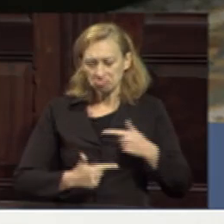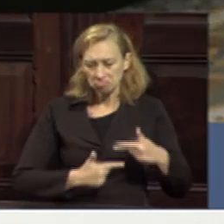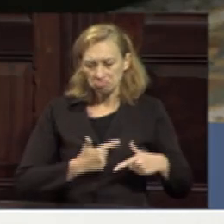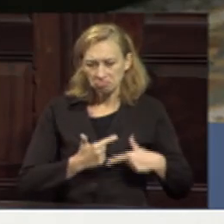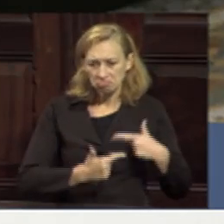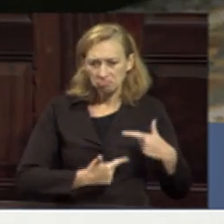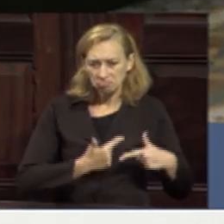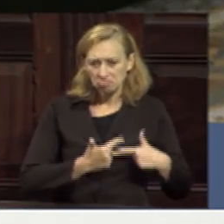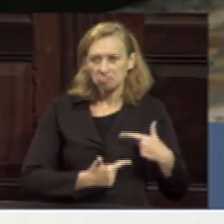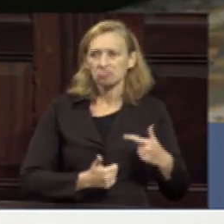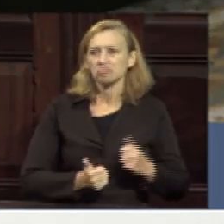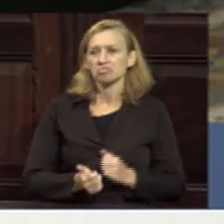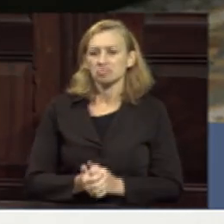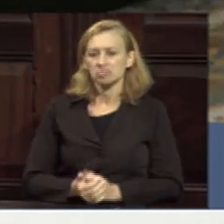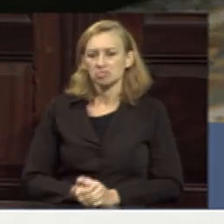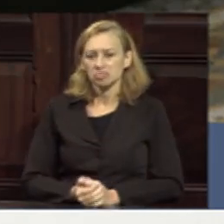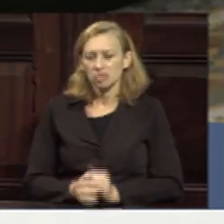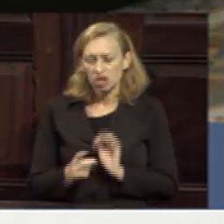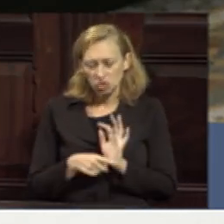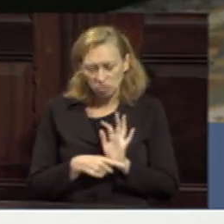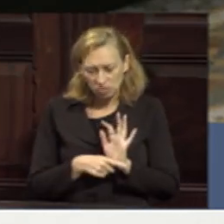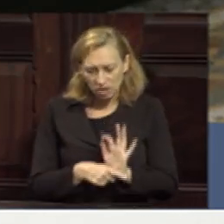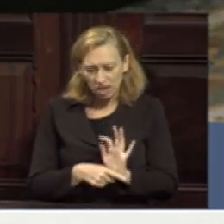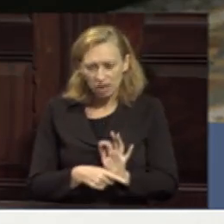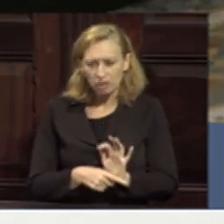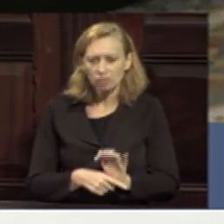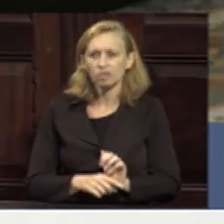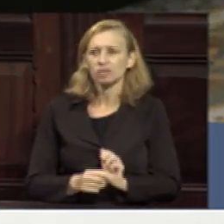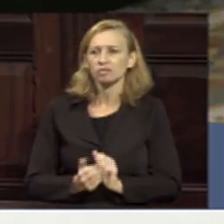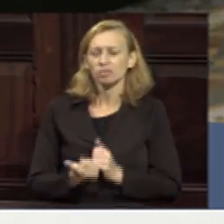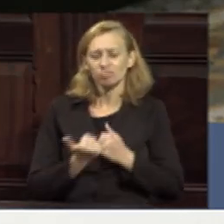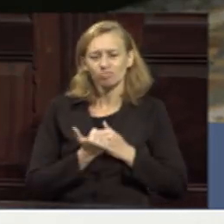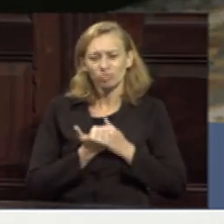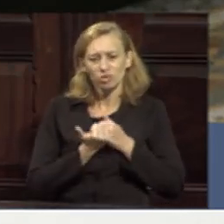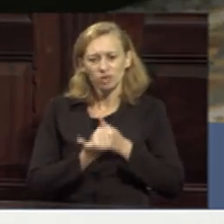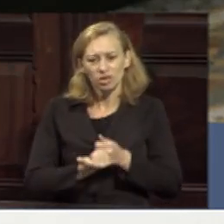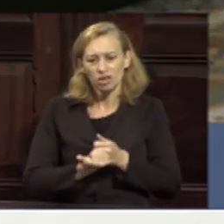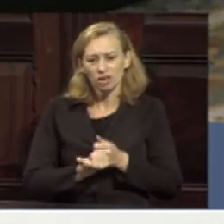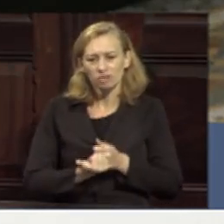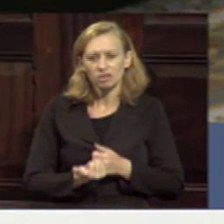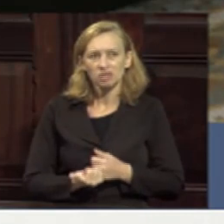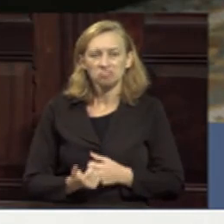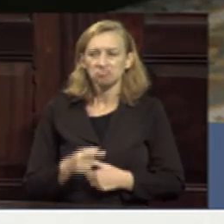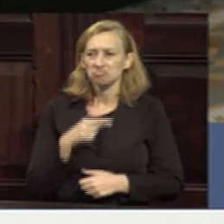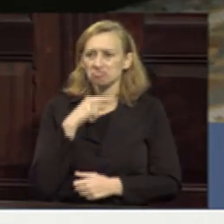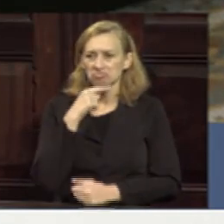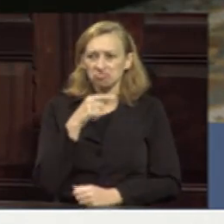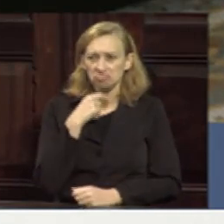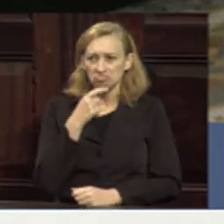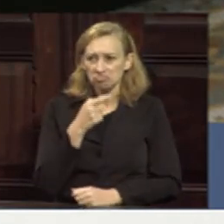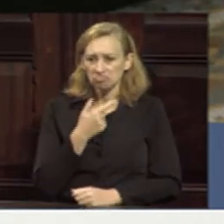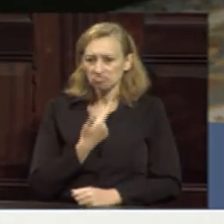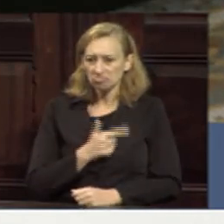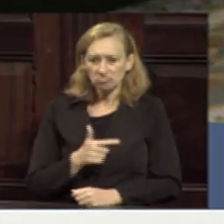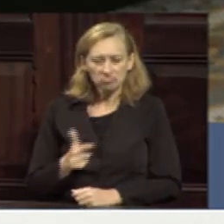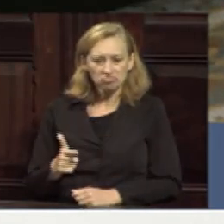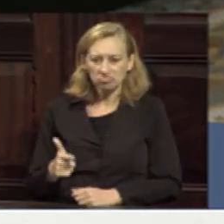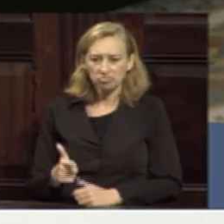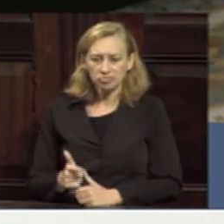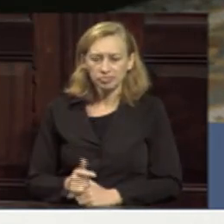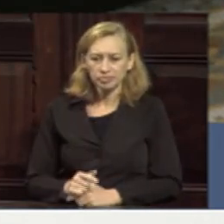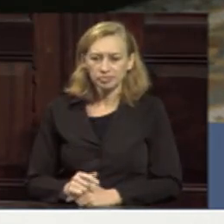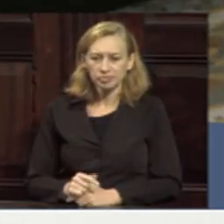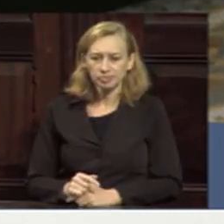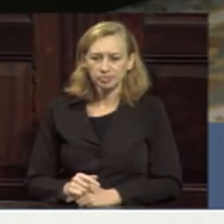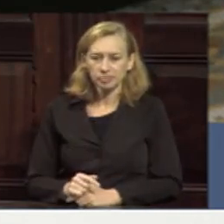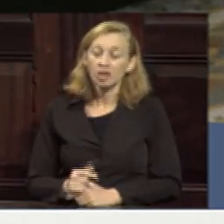Os oprimidos, os excluídos, sem nenhuma dúvida, perderam